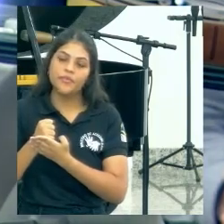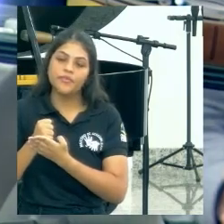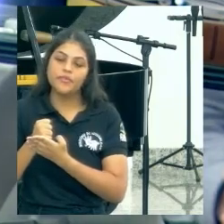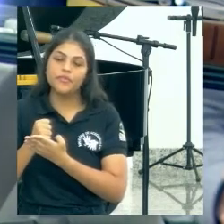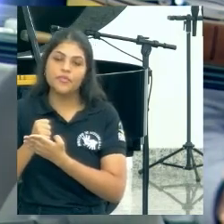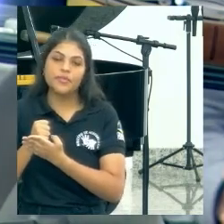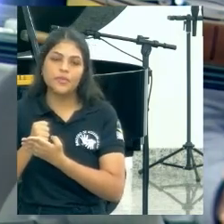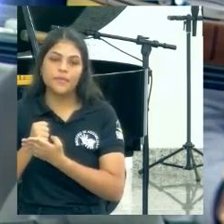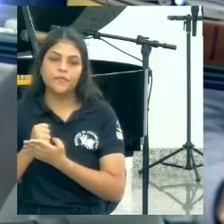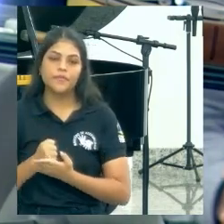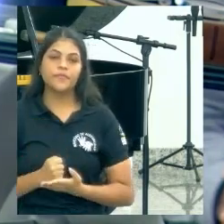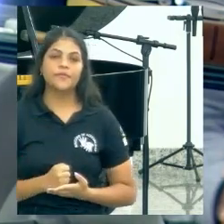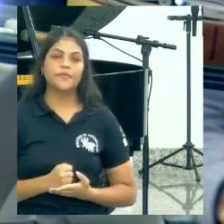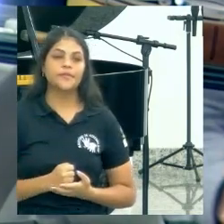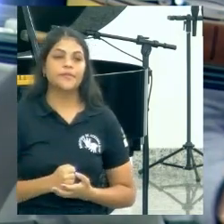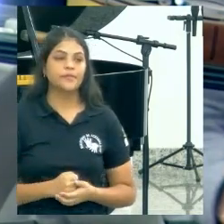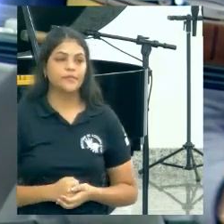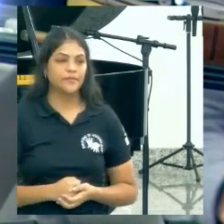E aí,